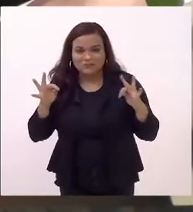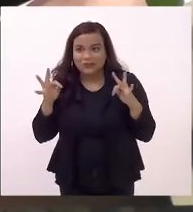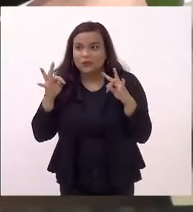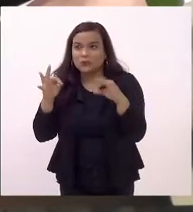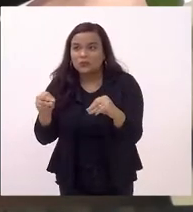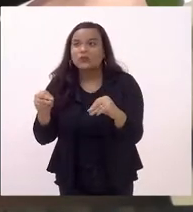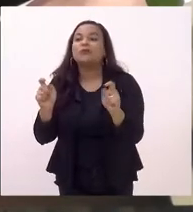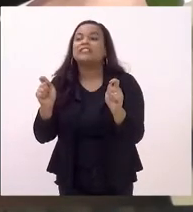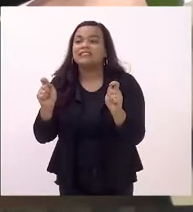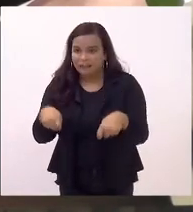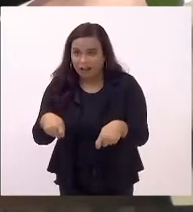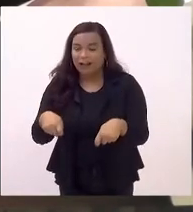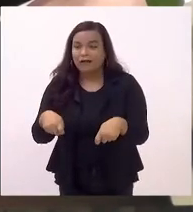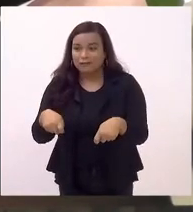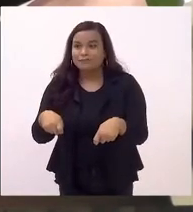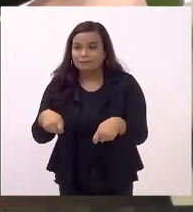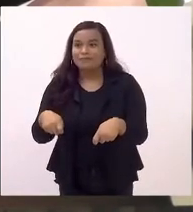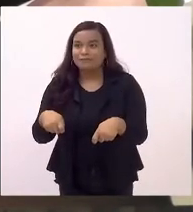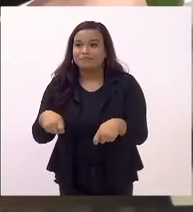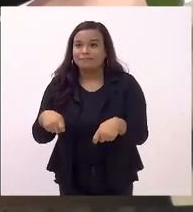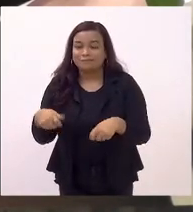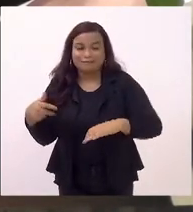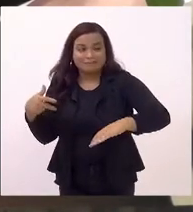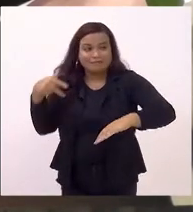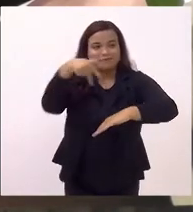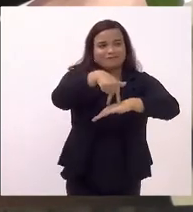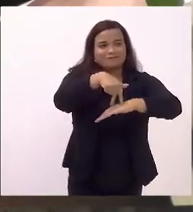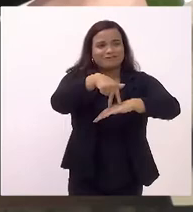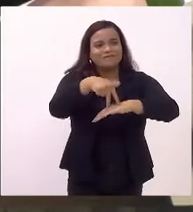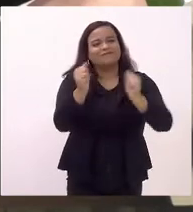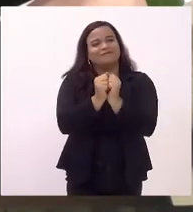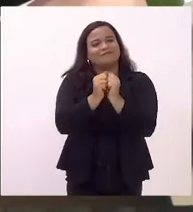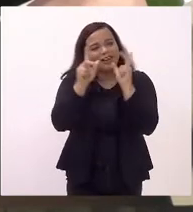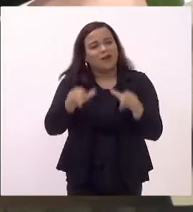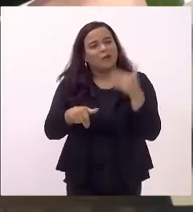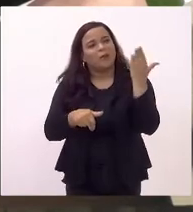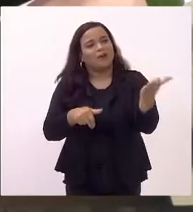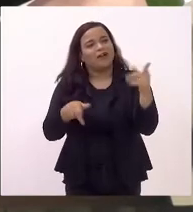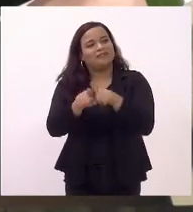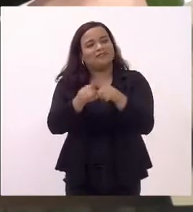elas podem chegar aonde você chegou, mas ainda mais,